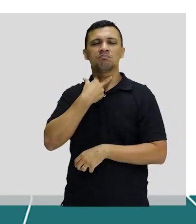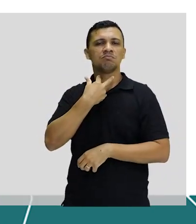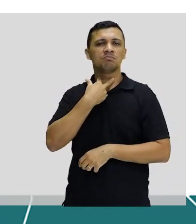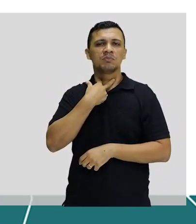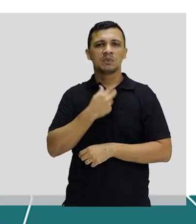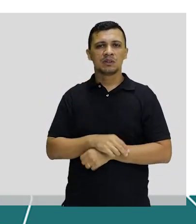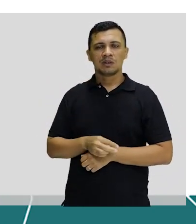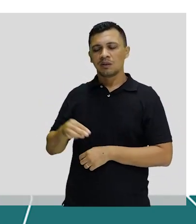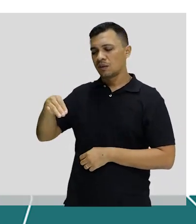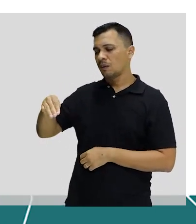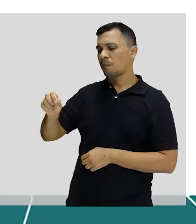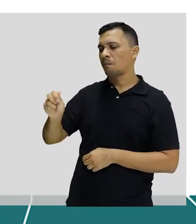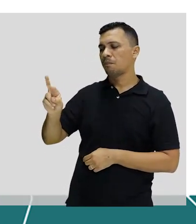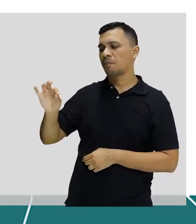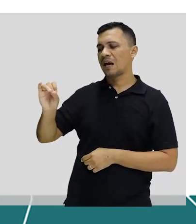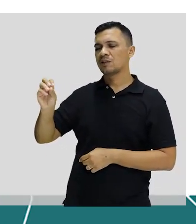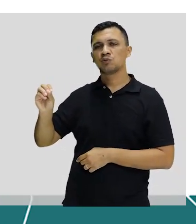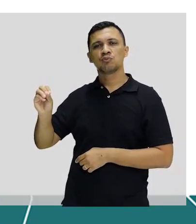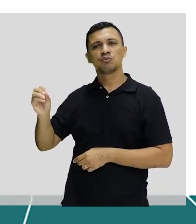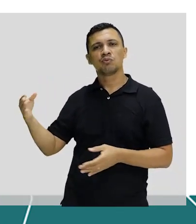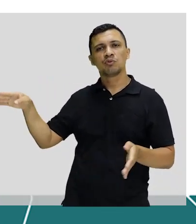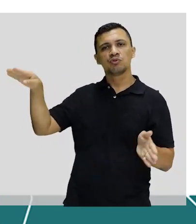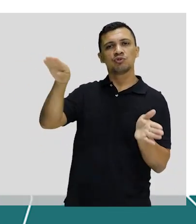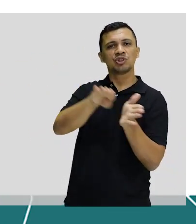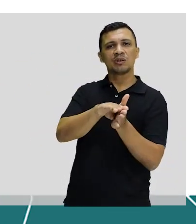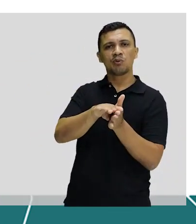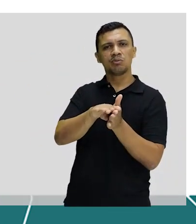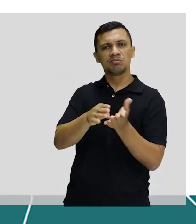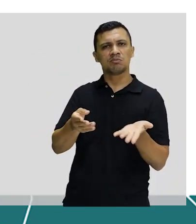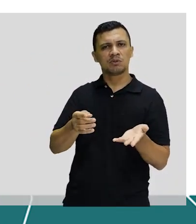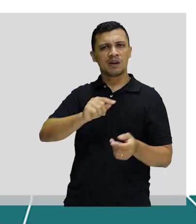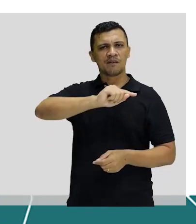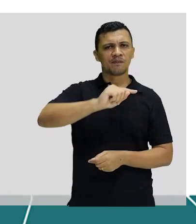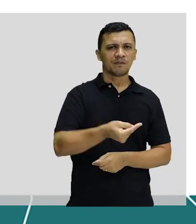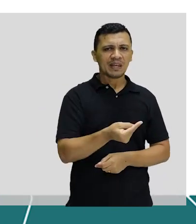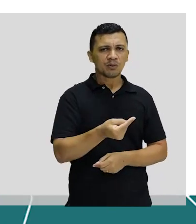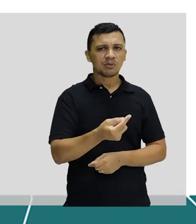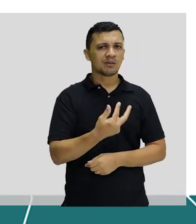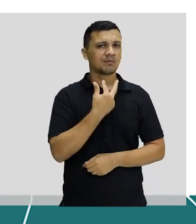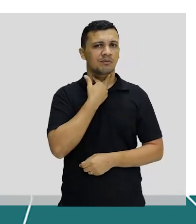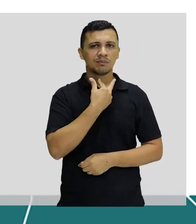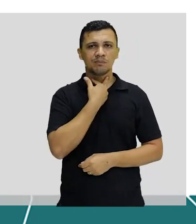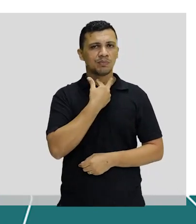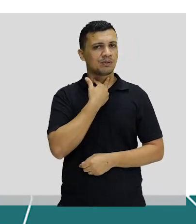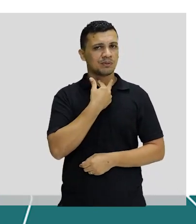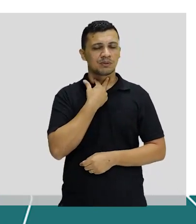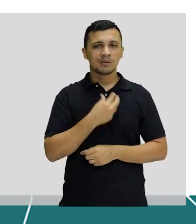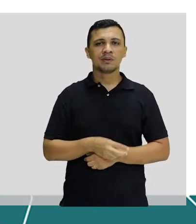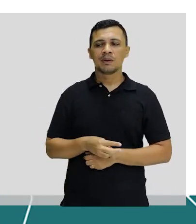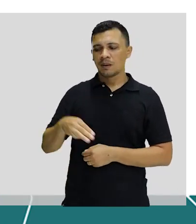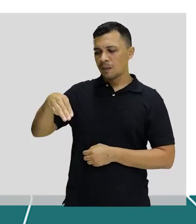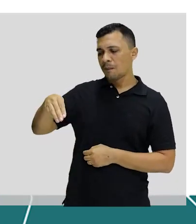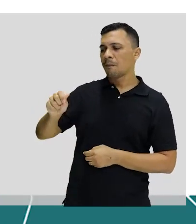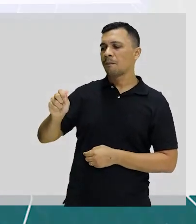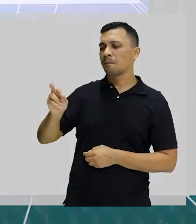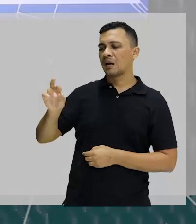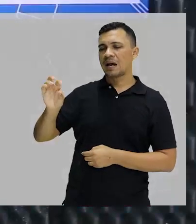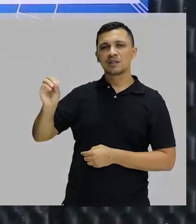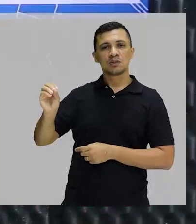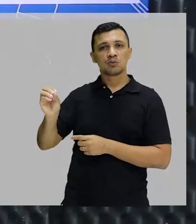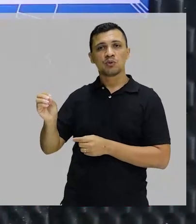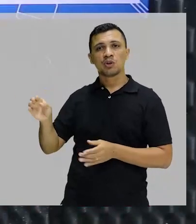hora combinada. Errado, não precisa dessa vírgula. O correto seria a segunda oração. Márcio chegou